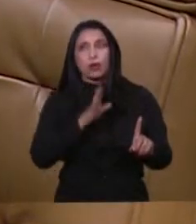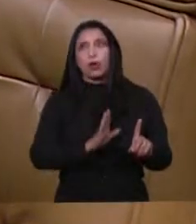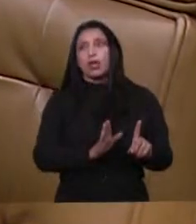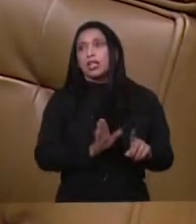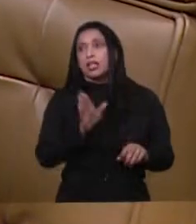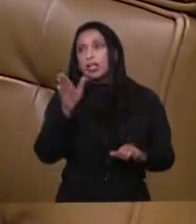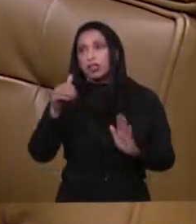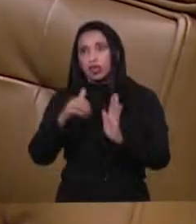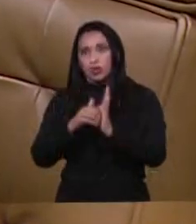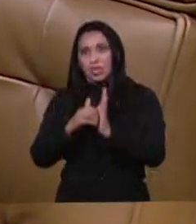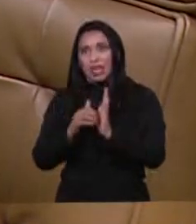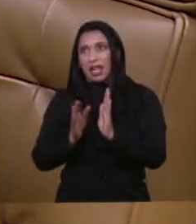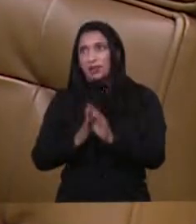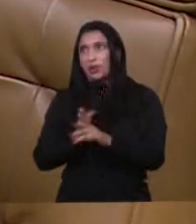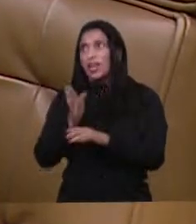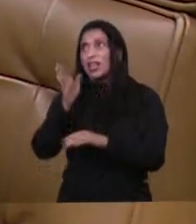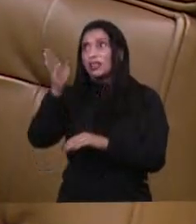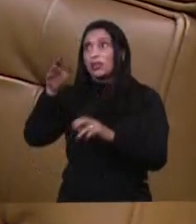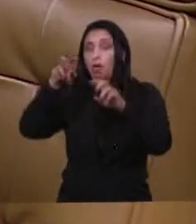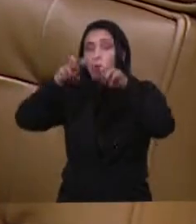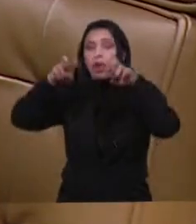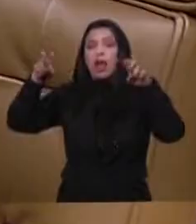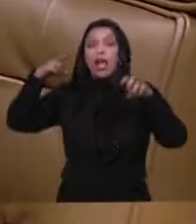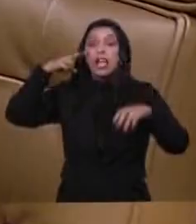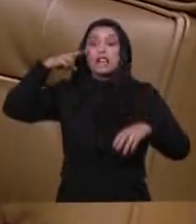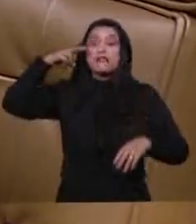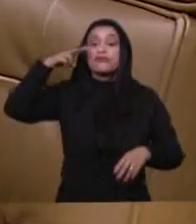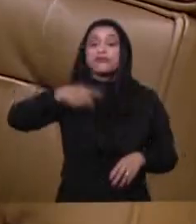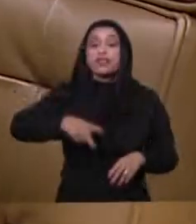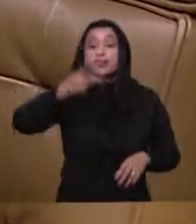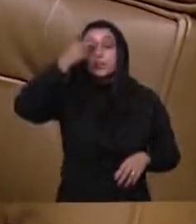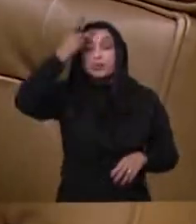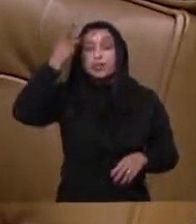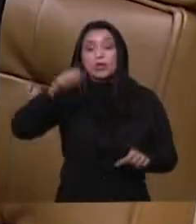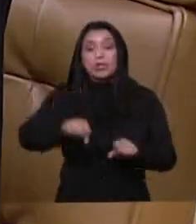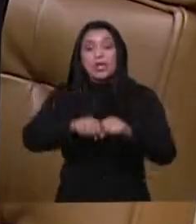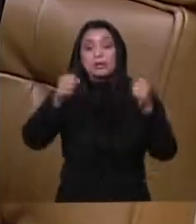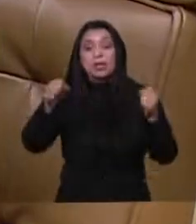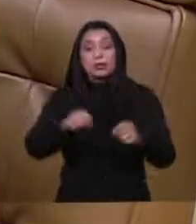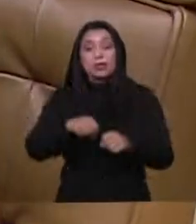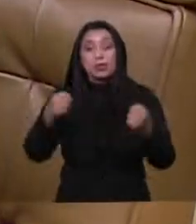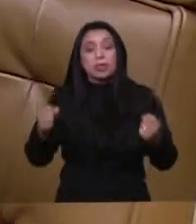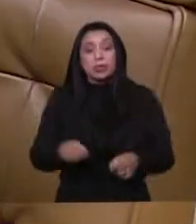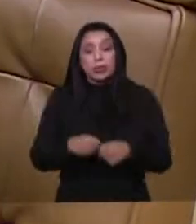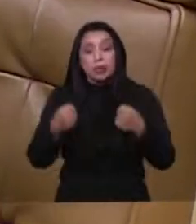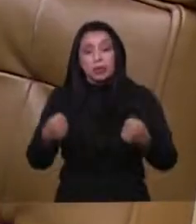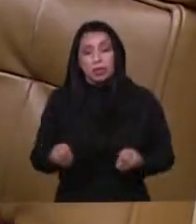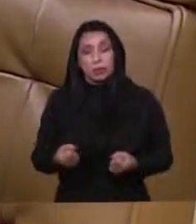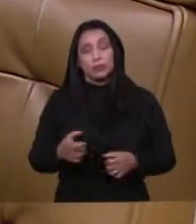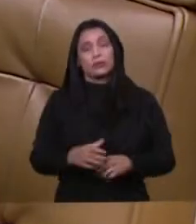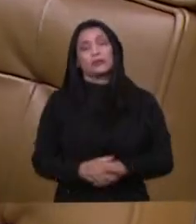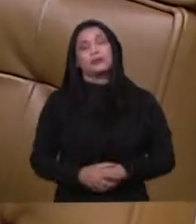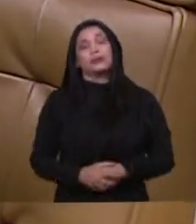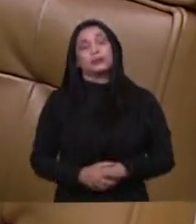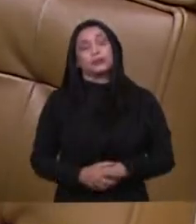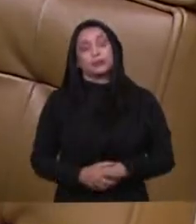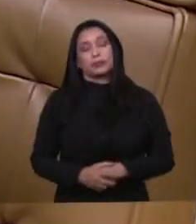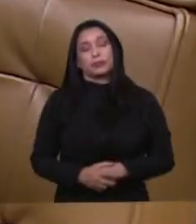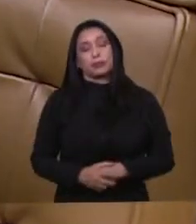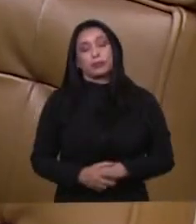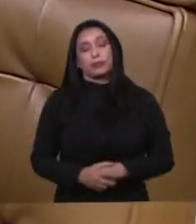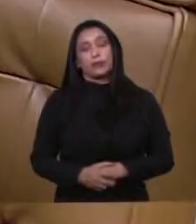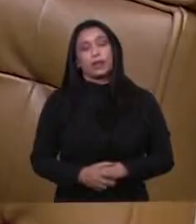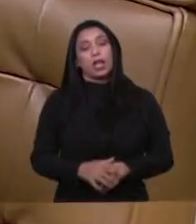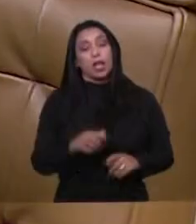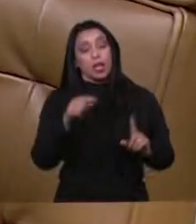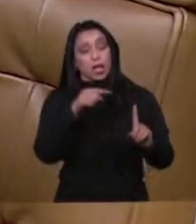Parlamento e ter visto várias outras pessoas quebrando vidros e objetos no Congresso Nacional. Com efeito, o réu